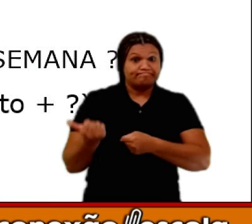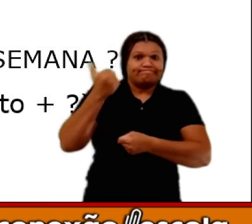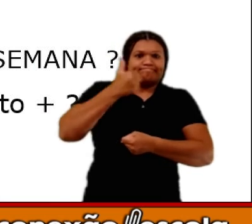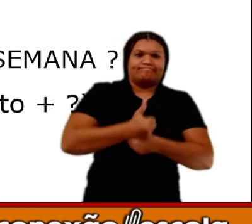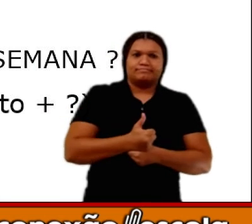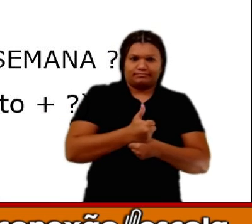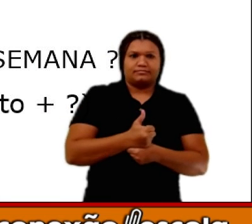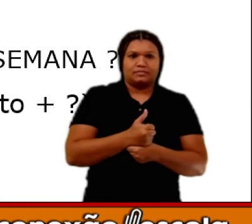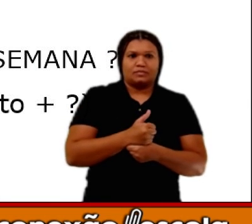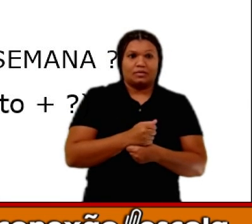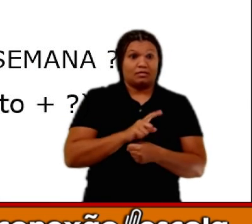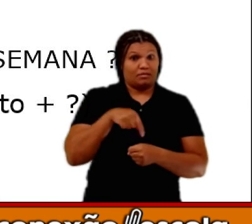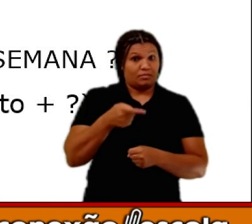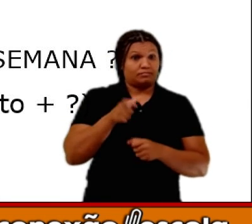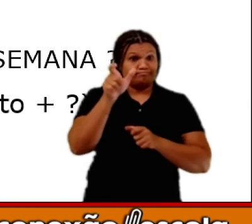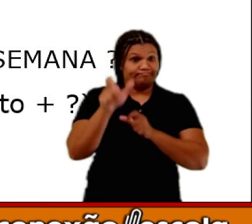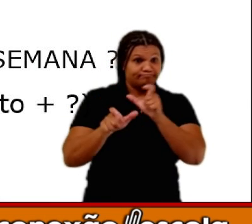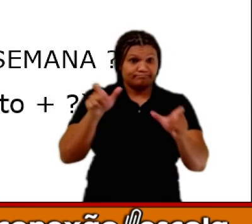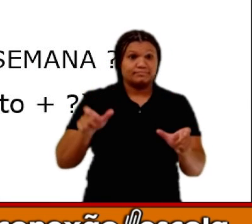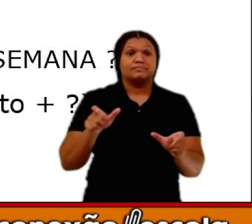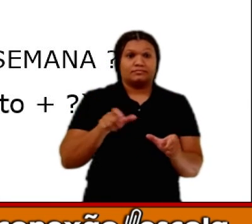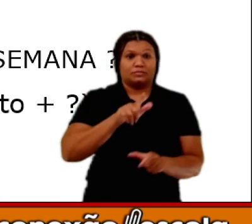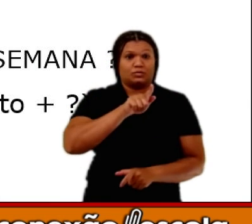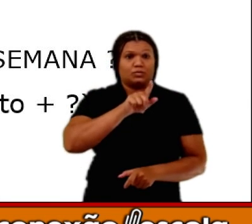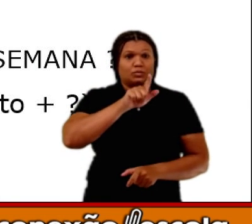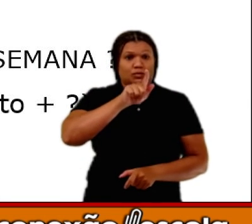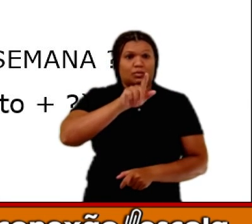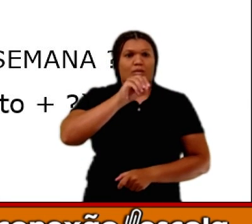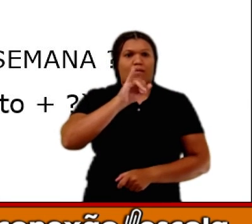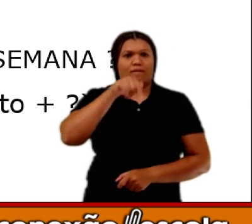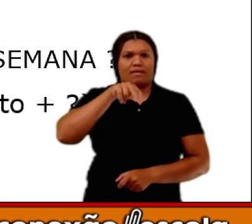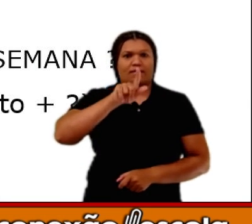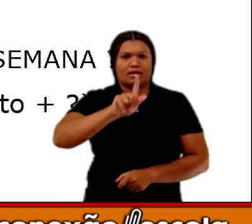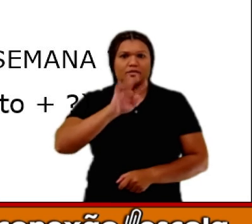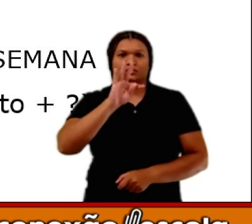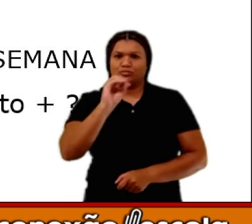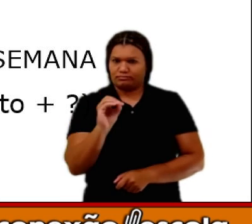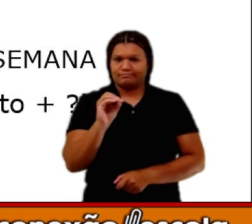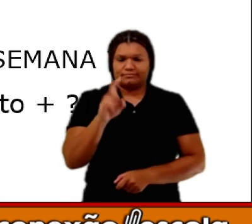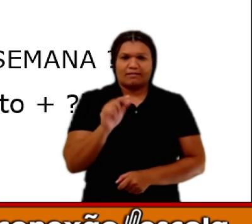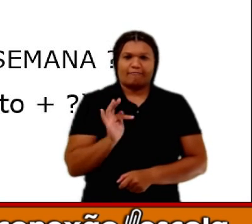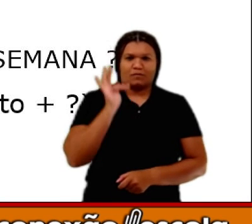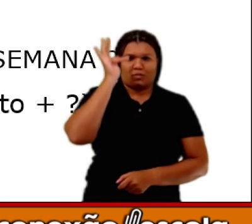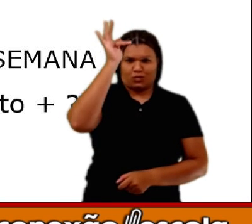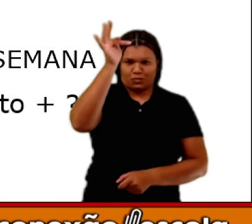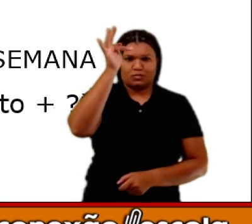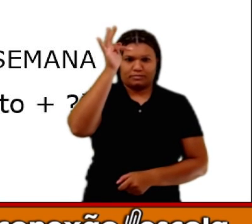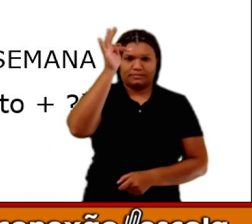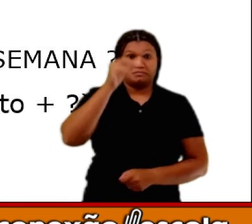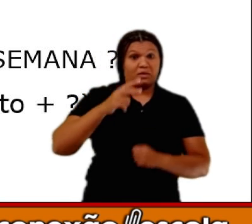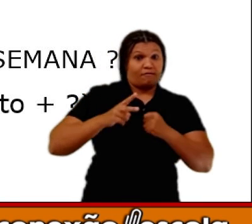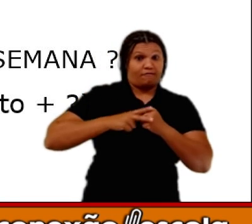ela depois o sujeito que é ai depois ogum Exu né que é o futuro depois do verbo principal